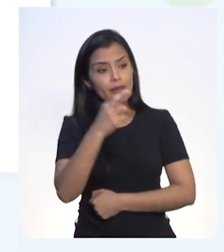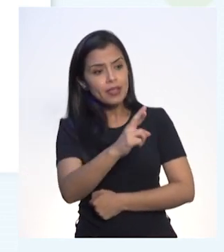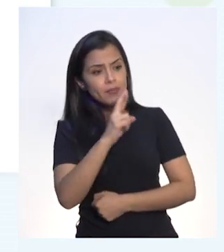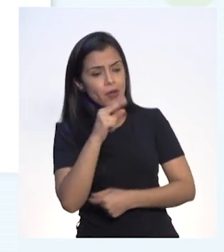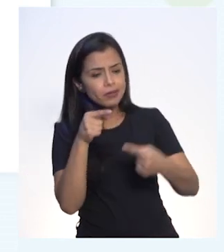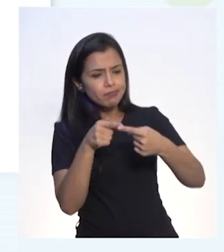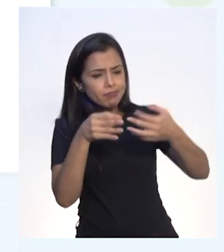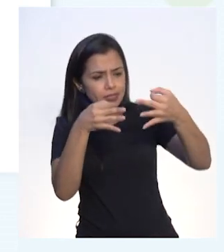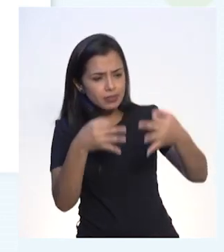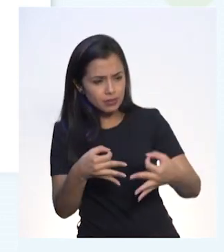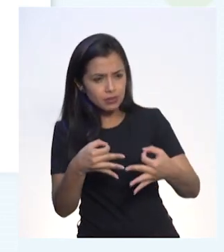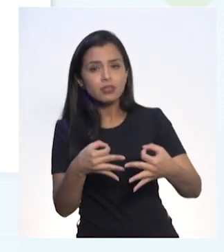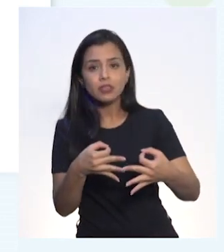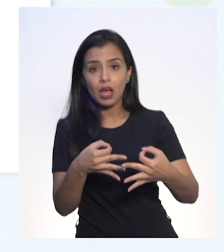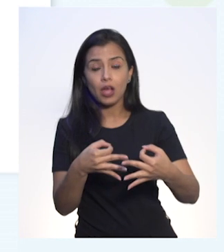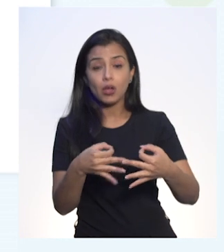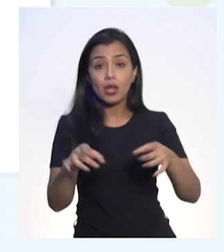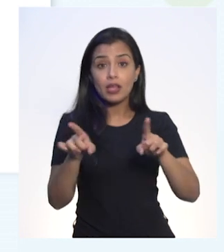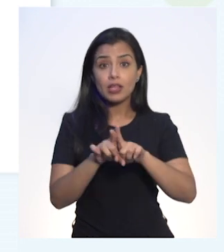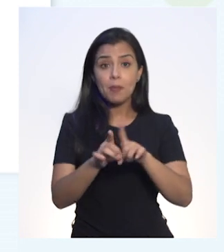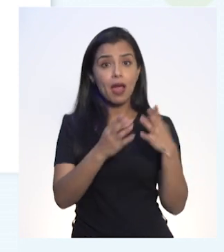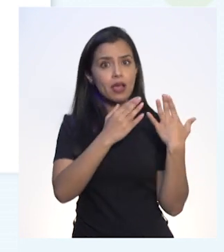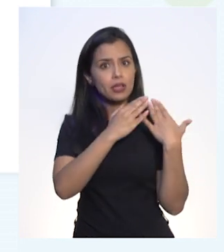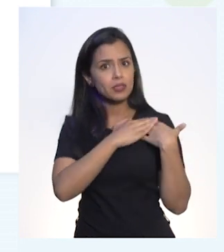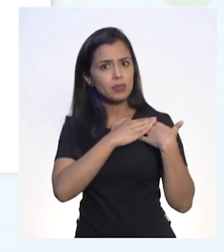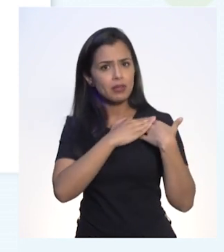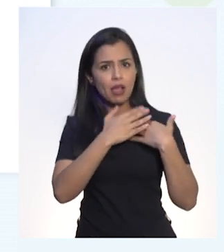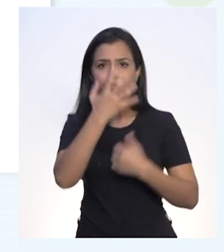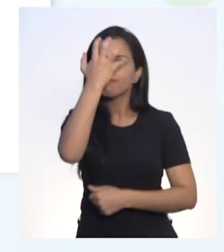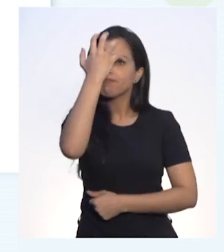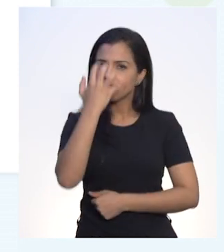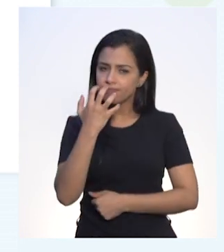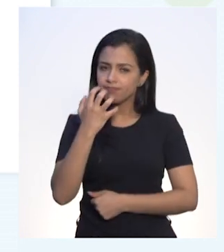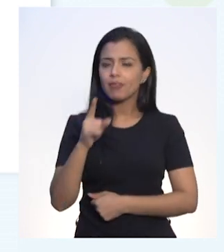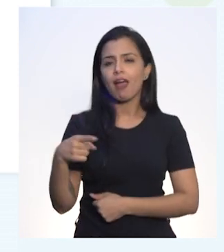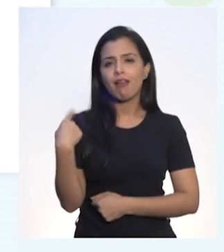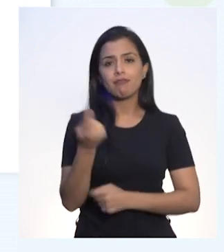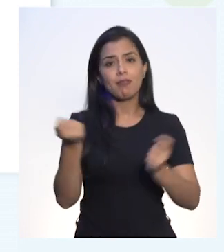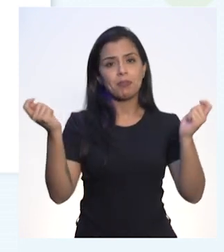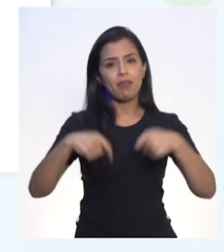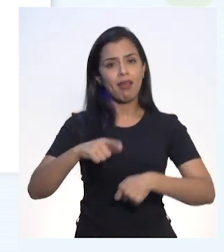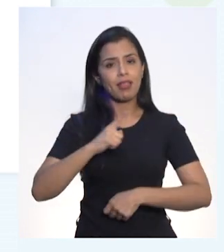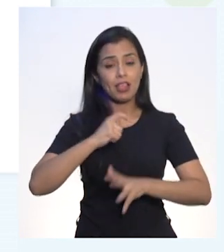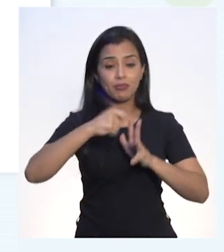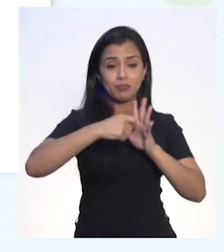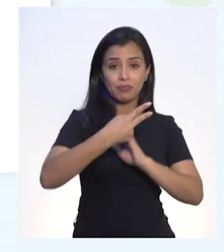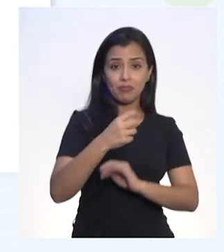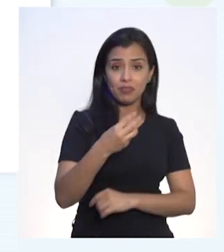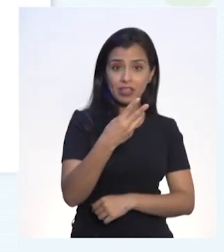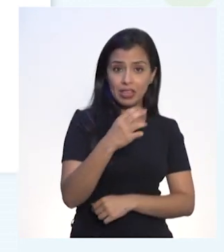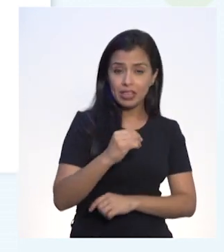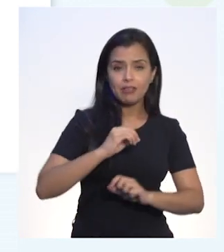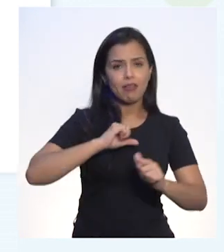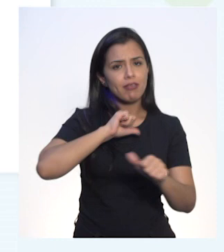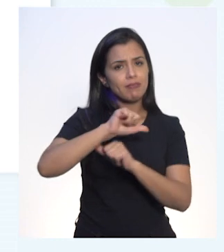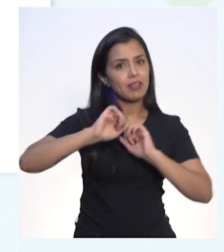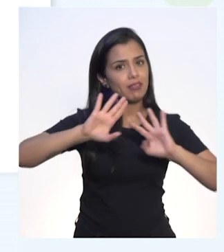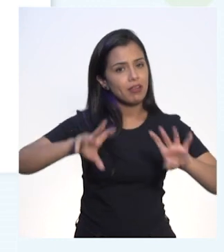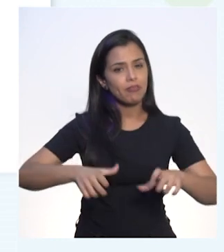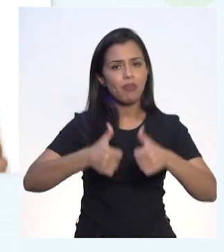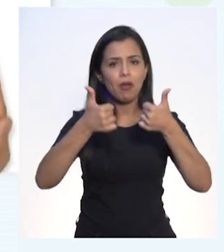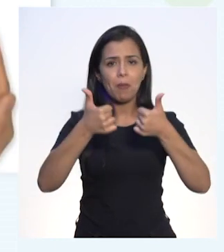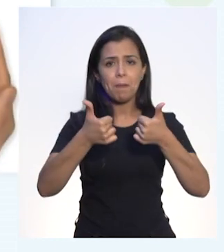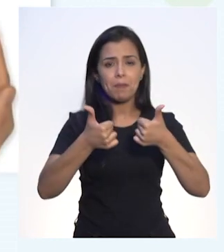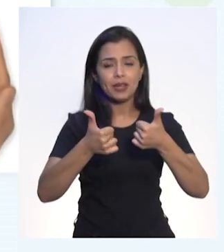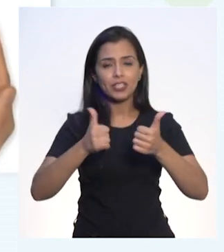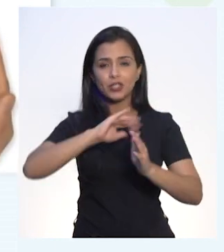e somente se levarmos nossa responsabilidade a sério, poderemos realizar uma agenda realmente transformadora sem